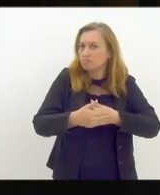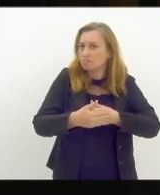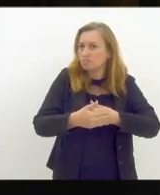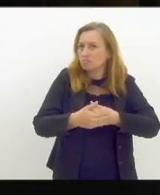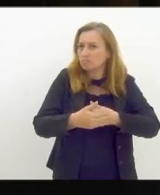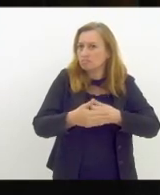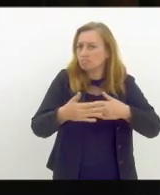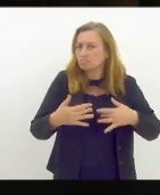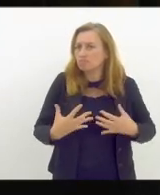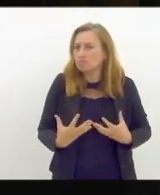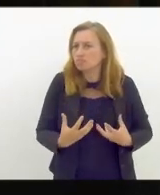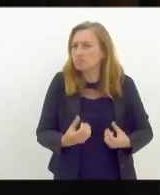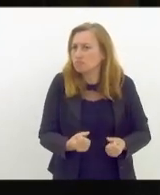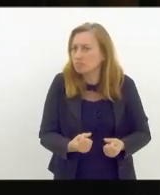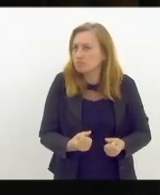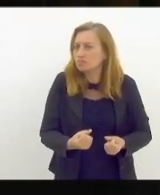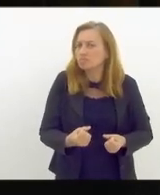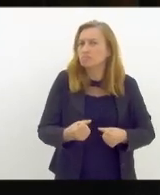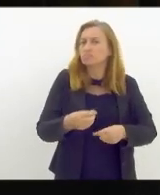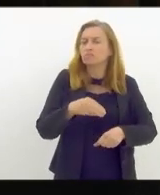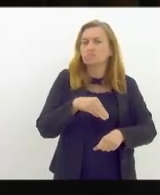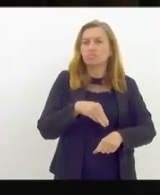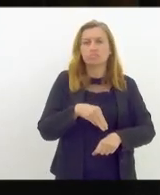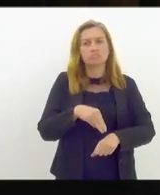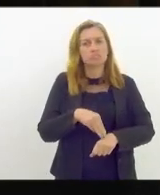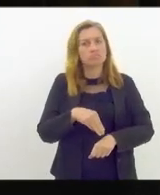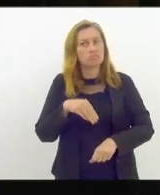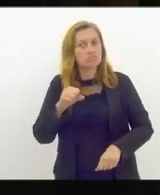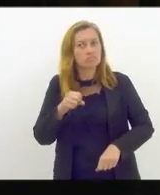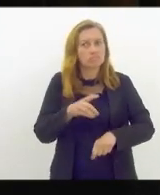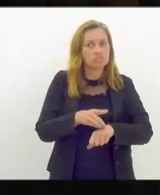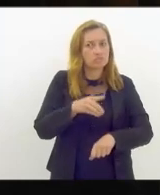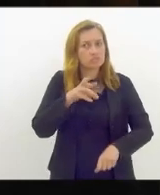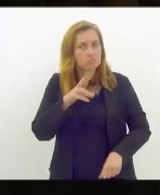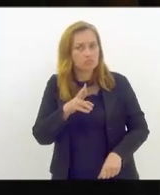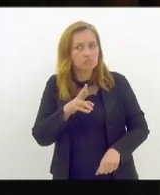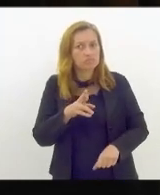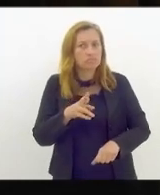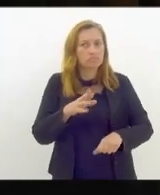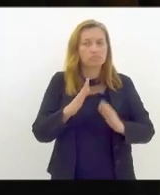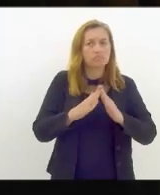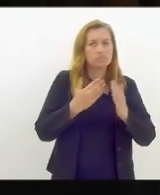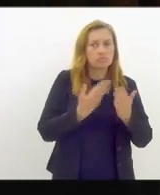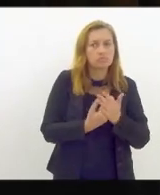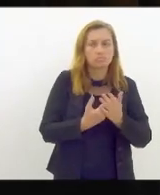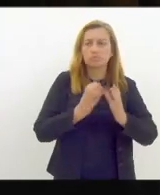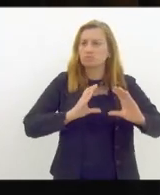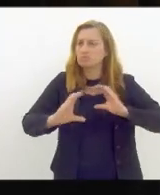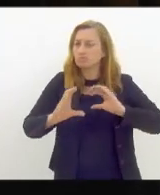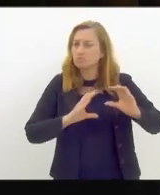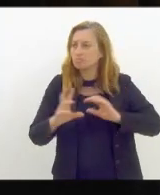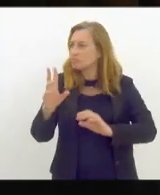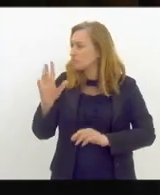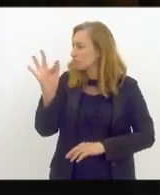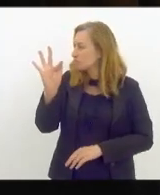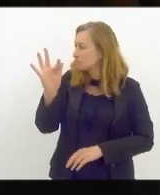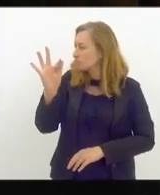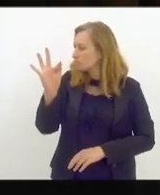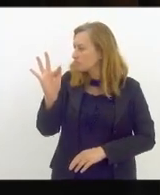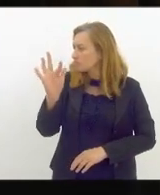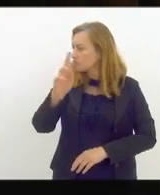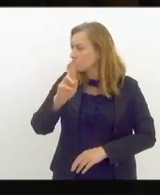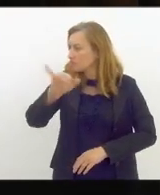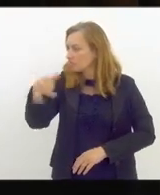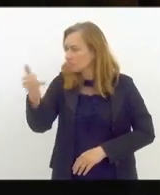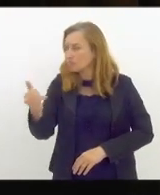que me acolheu no mestrado e no doutorado que eu fiz na Escola de Comunicação da UFRJ, é a universidade que teve,